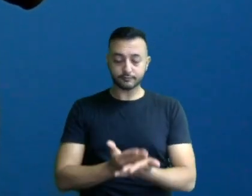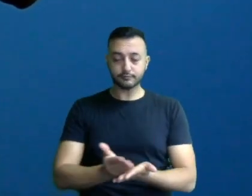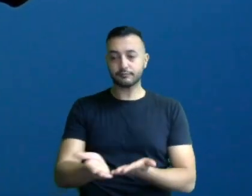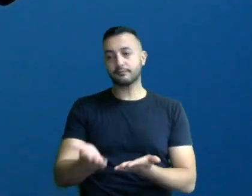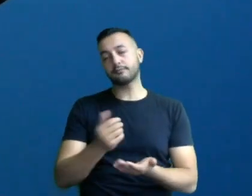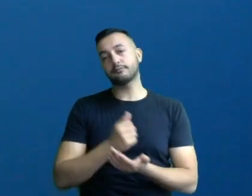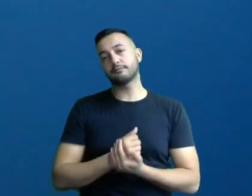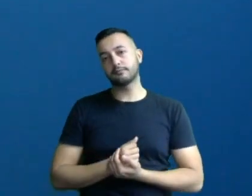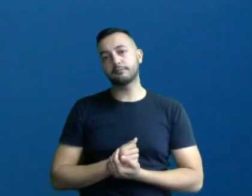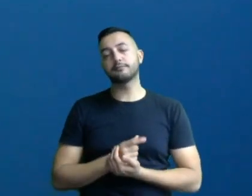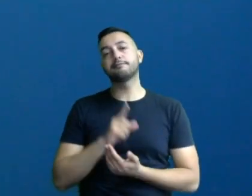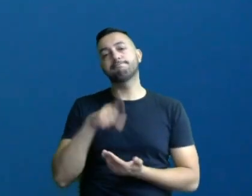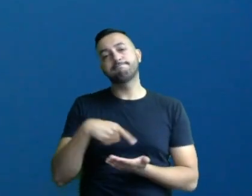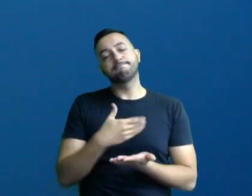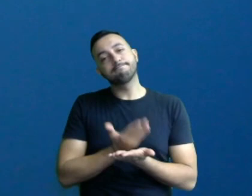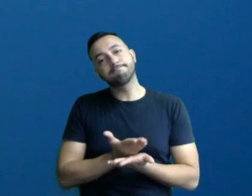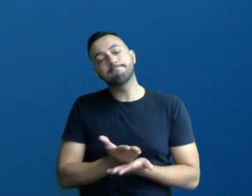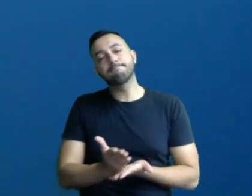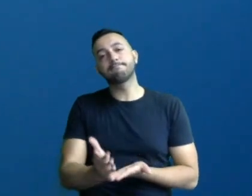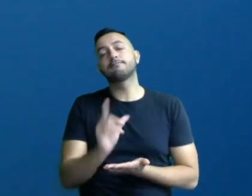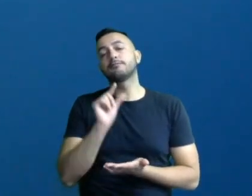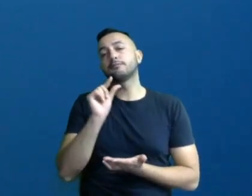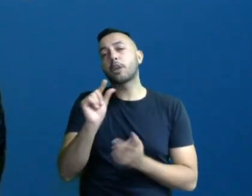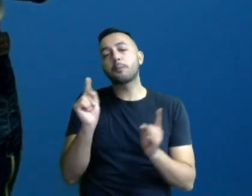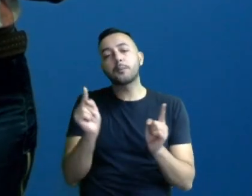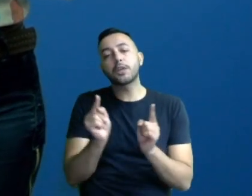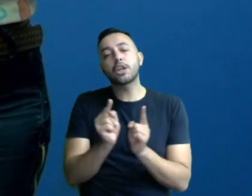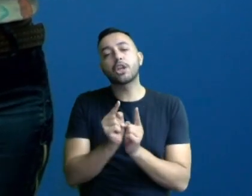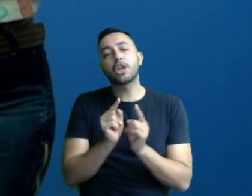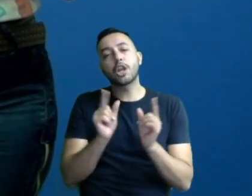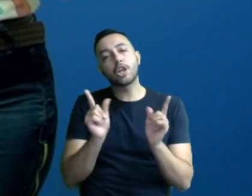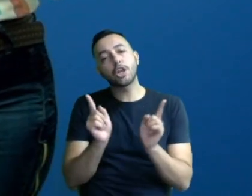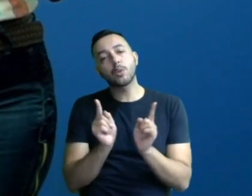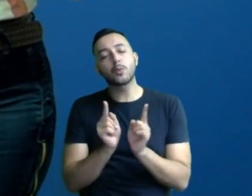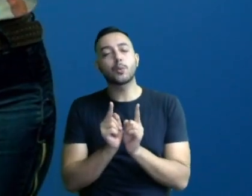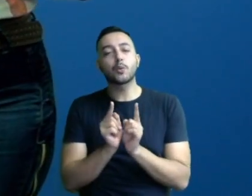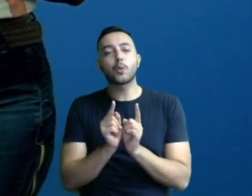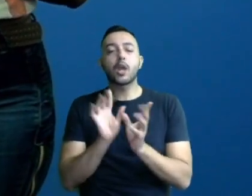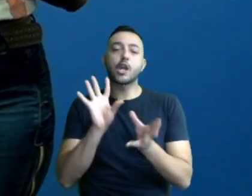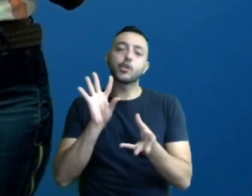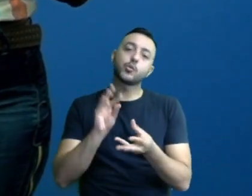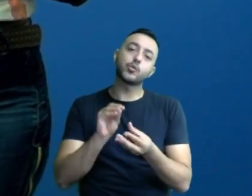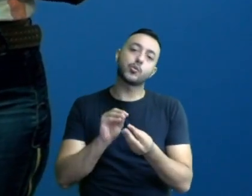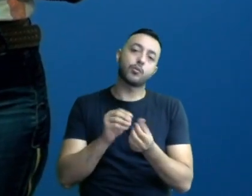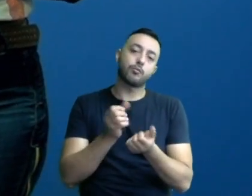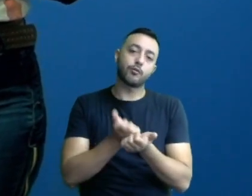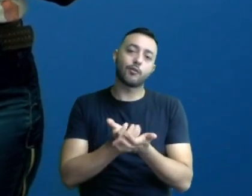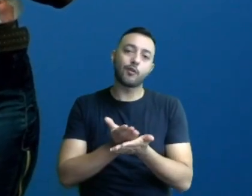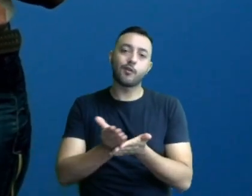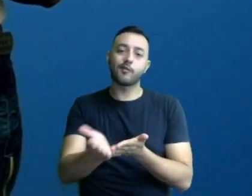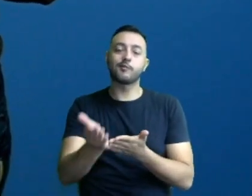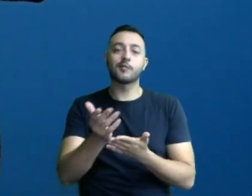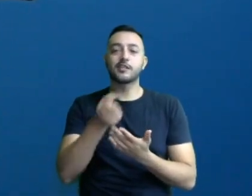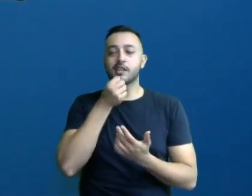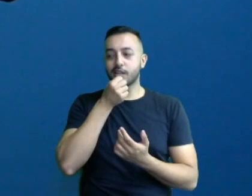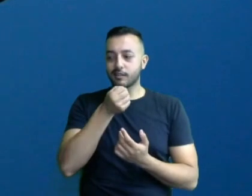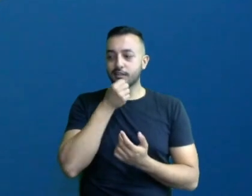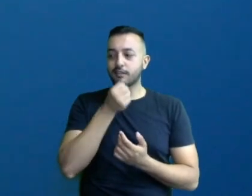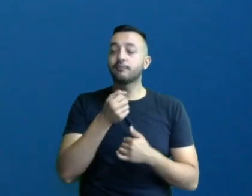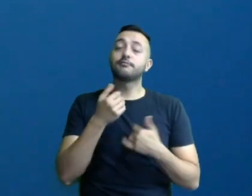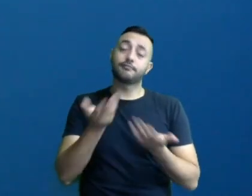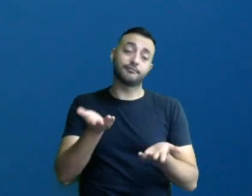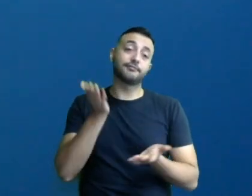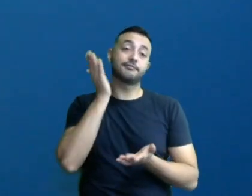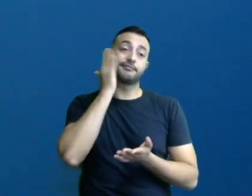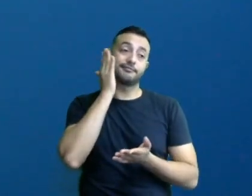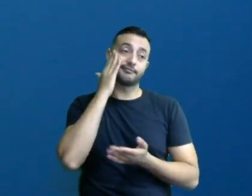é o início, é um pequeno resumo, tá? É uma introdução da reportagem. Nela a gente